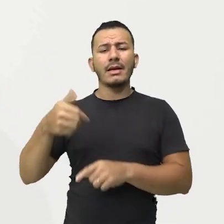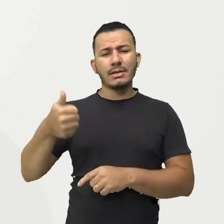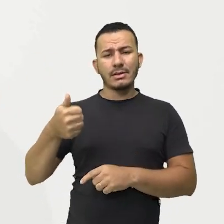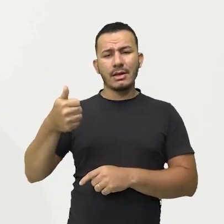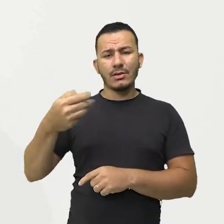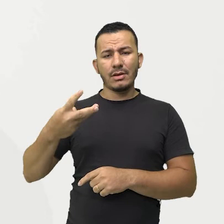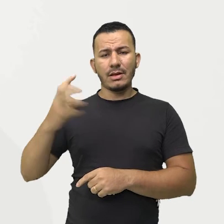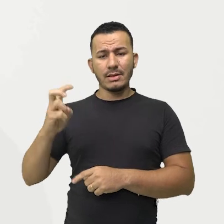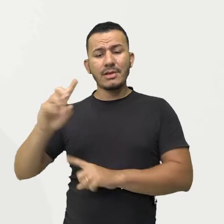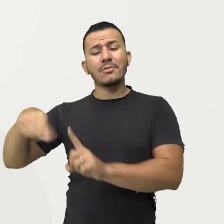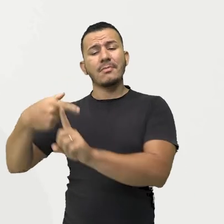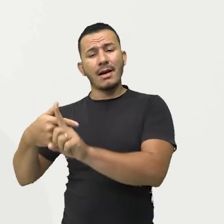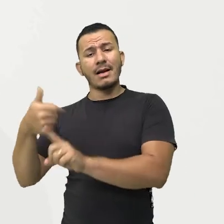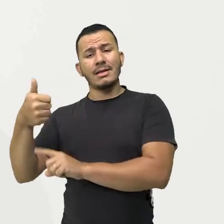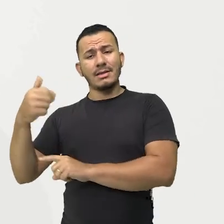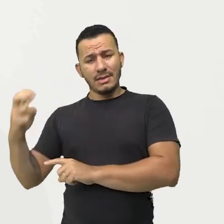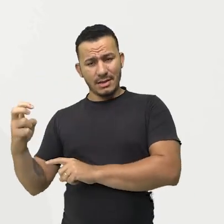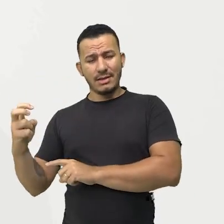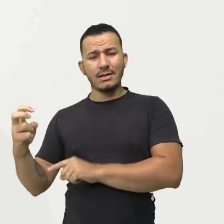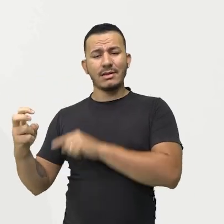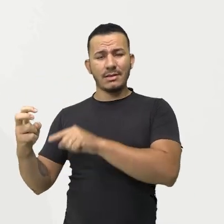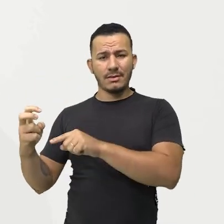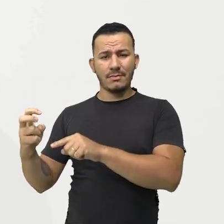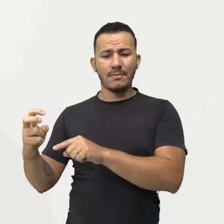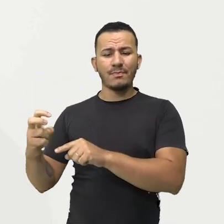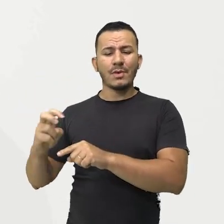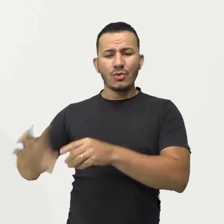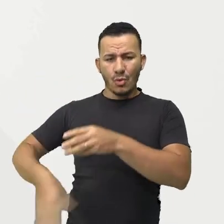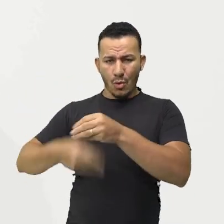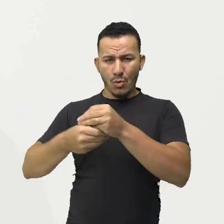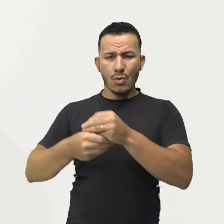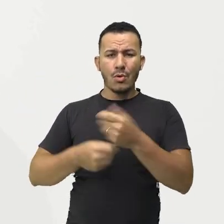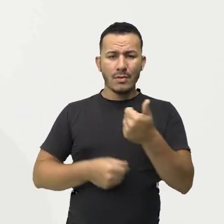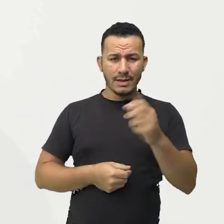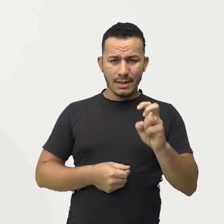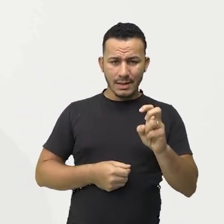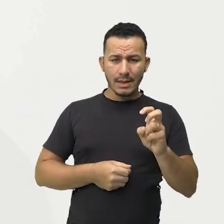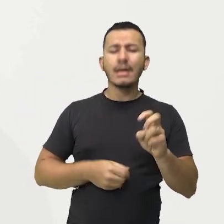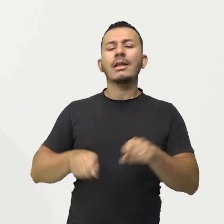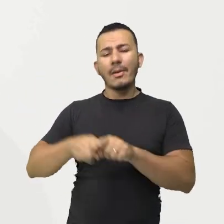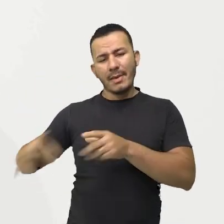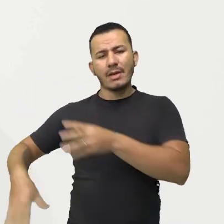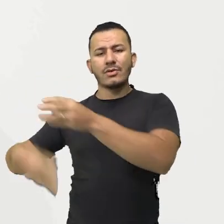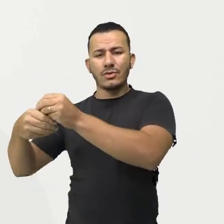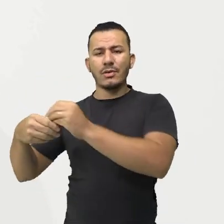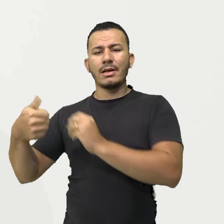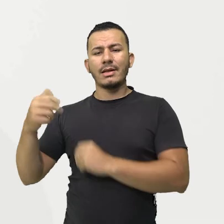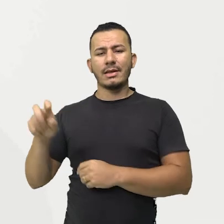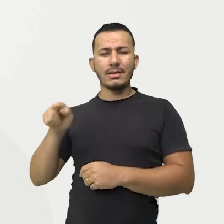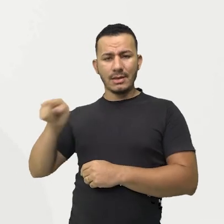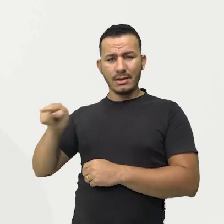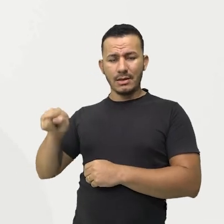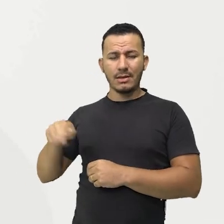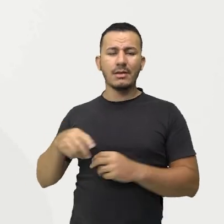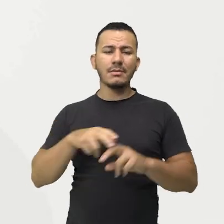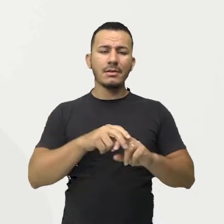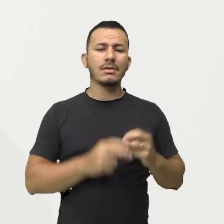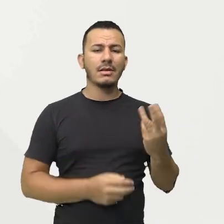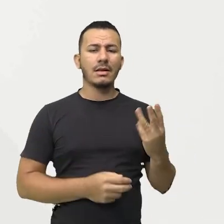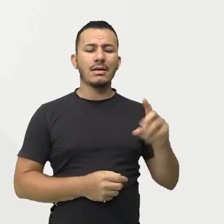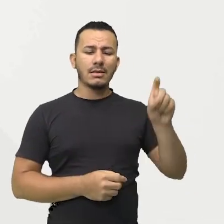135 mais 15, porque nós adicionamos 15 desse lado, adiciona também do outro. Então vai ficar